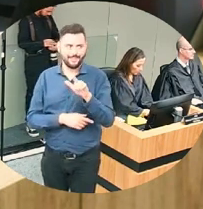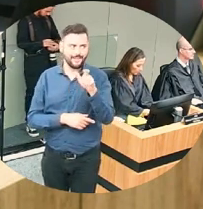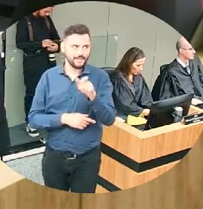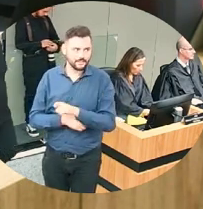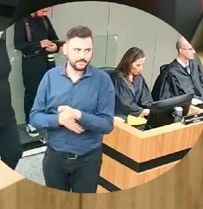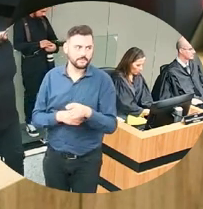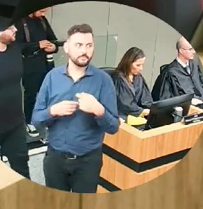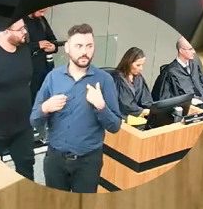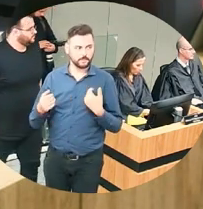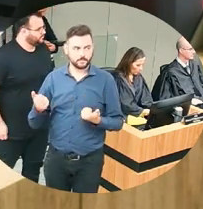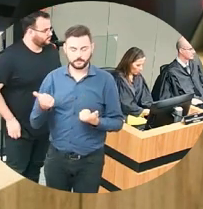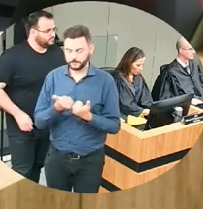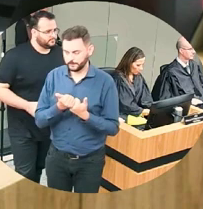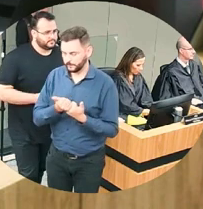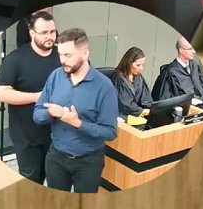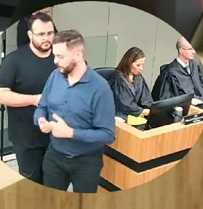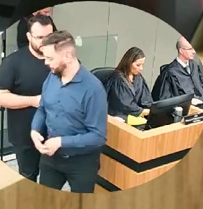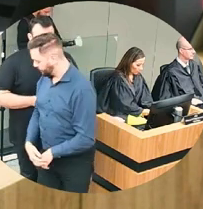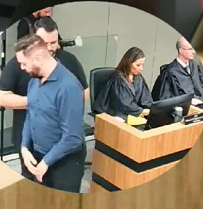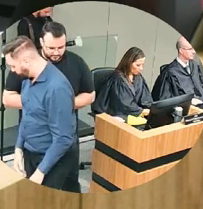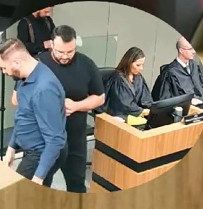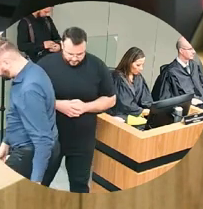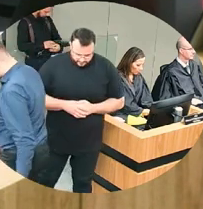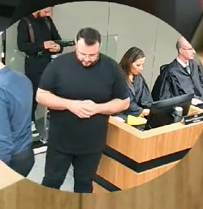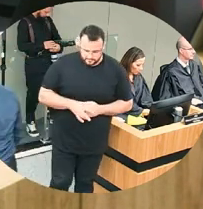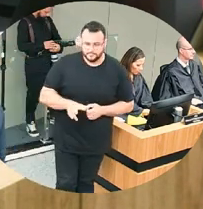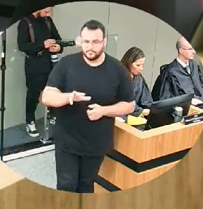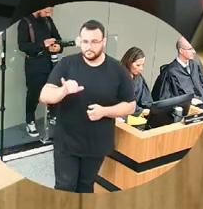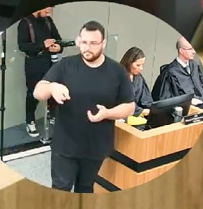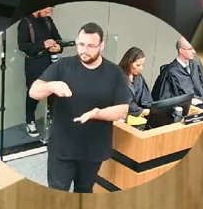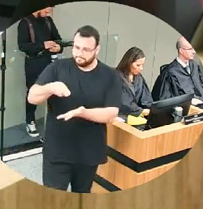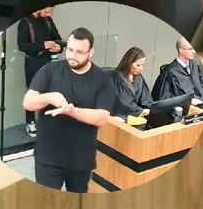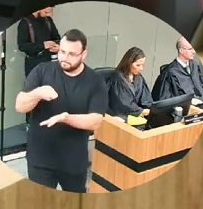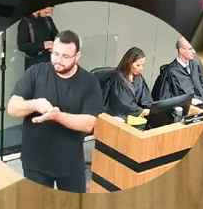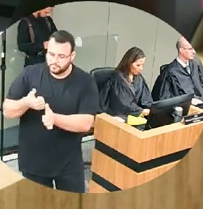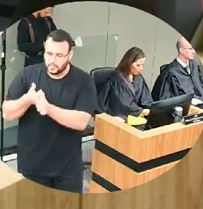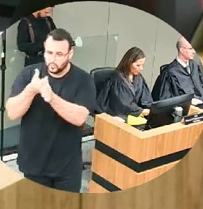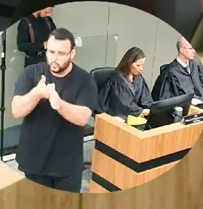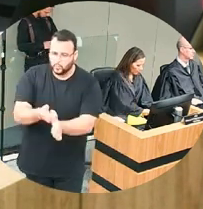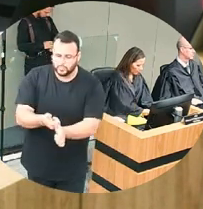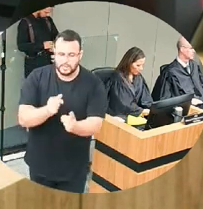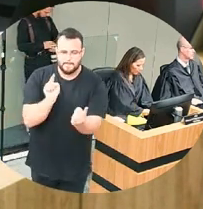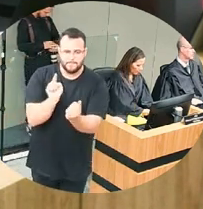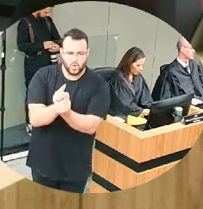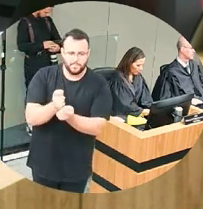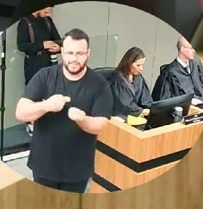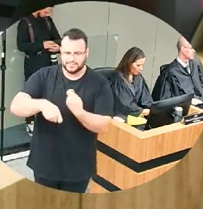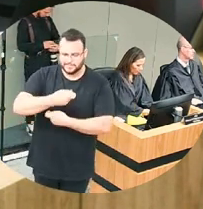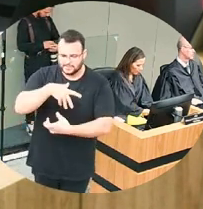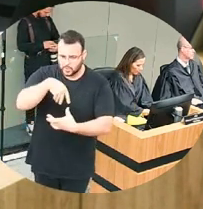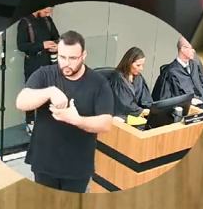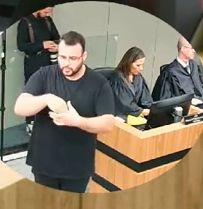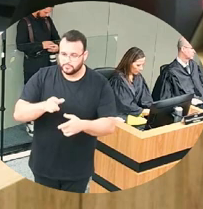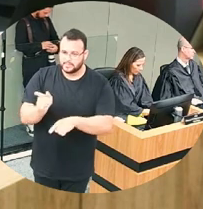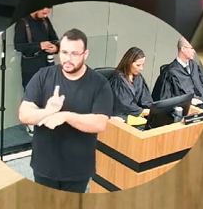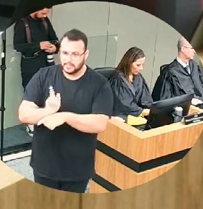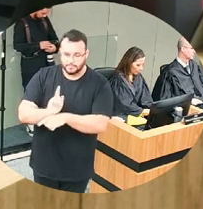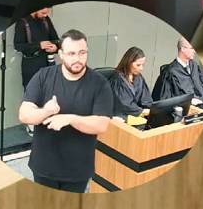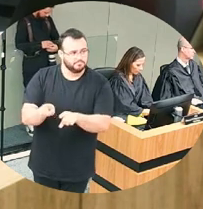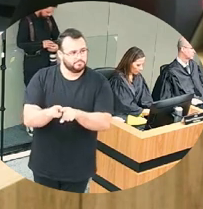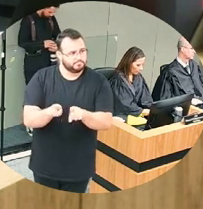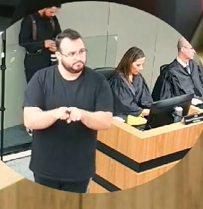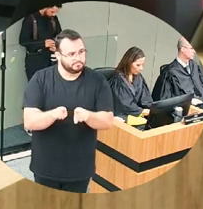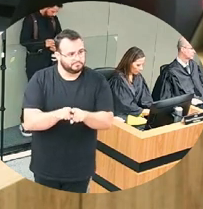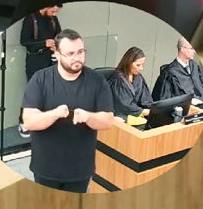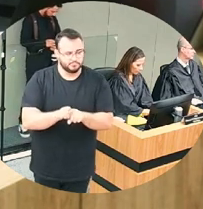a liquidação e a execução certamente vão exigir um acompanhamento próximo da administração o gerenciamento das